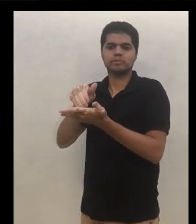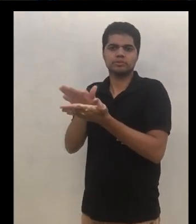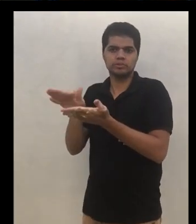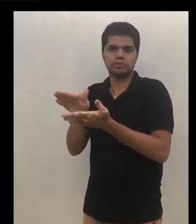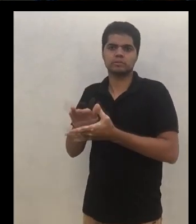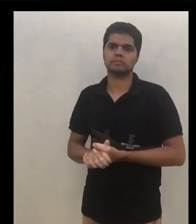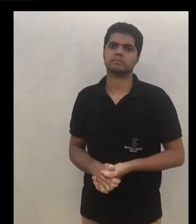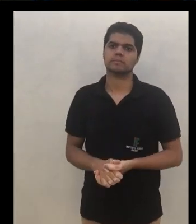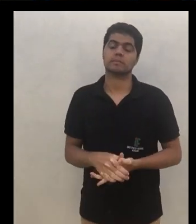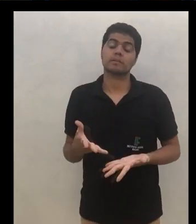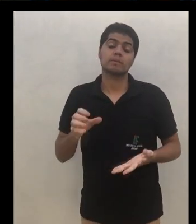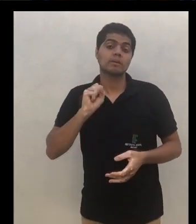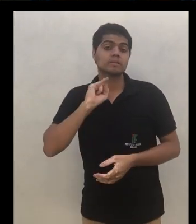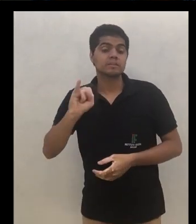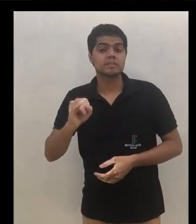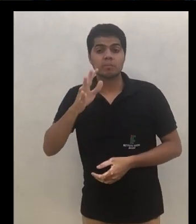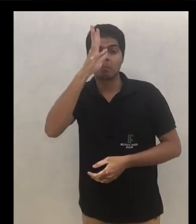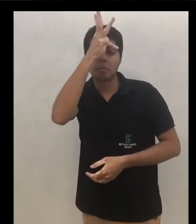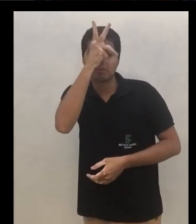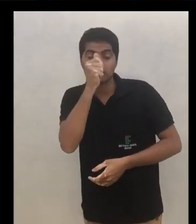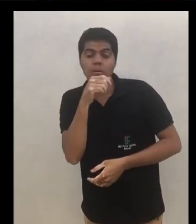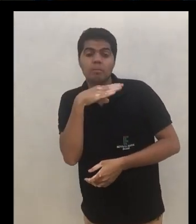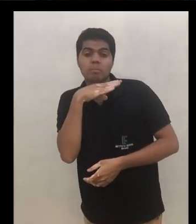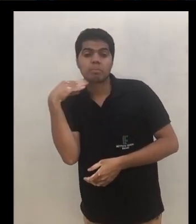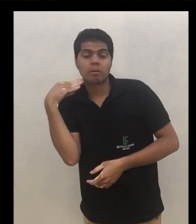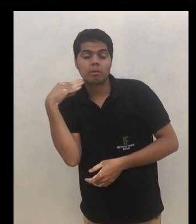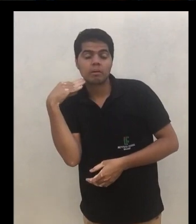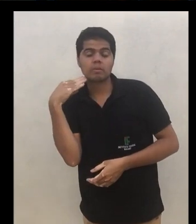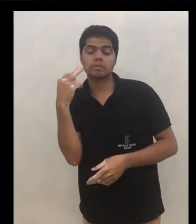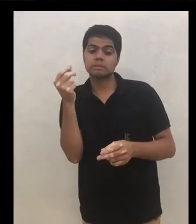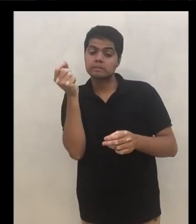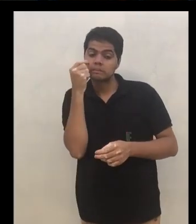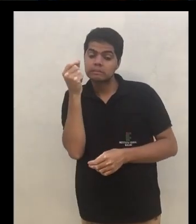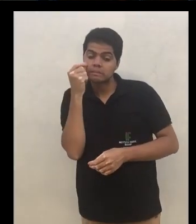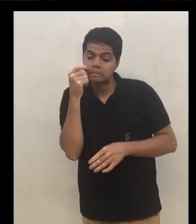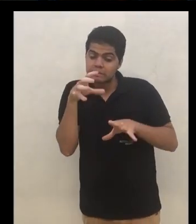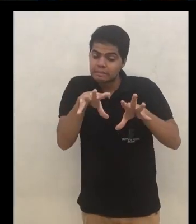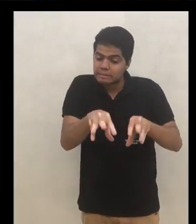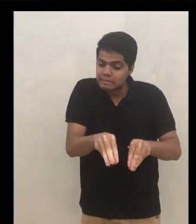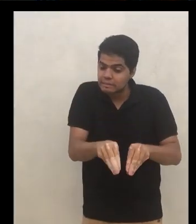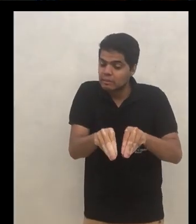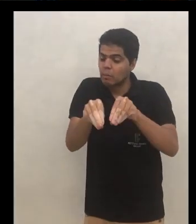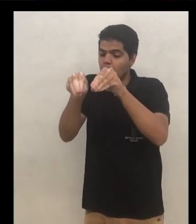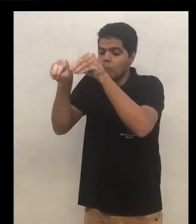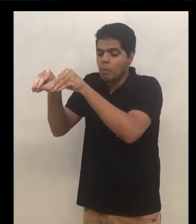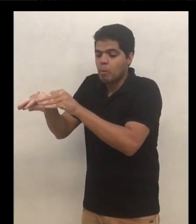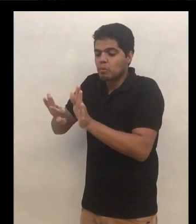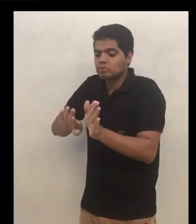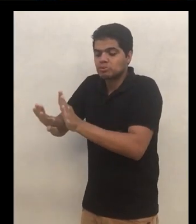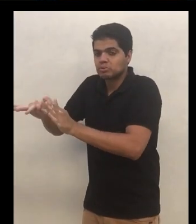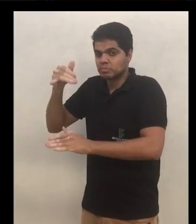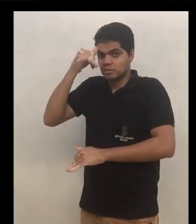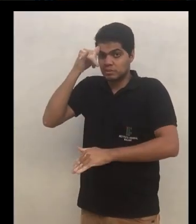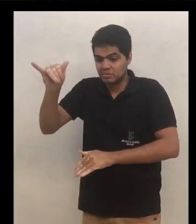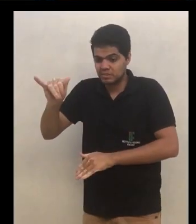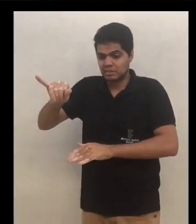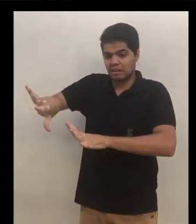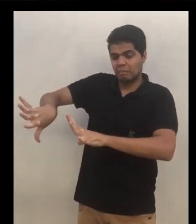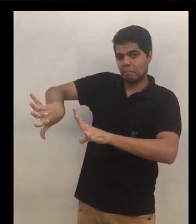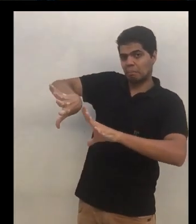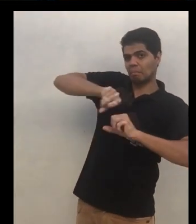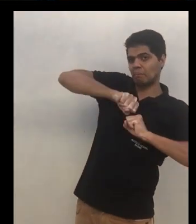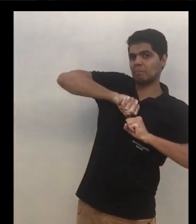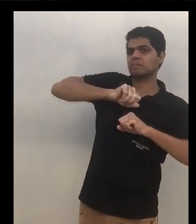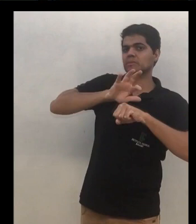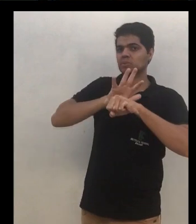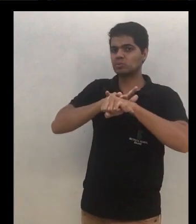o animal morreu, tem que tomar cuidado, né? E fazer a compostagem da melhor forma possível. Aqui eu coloquei